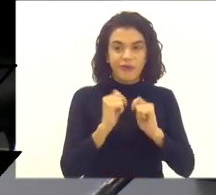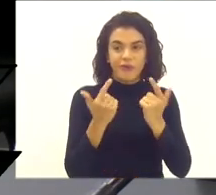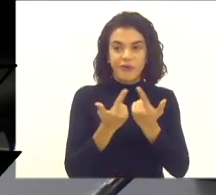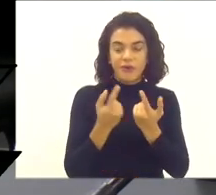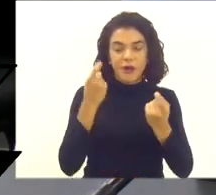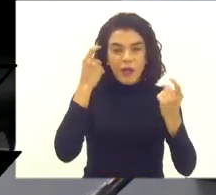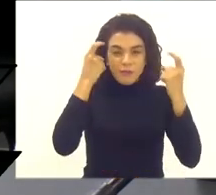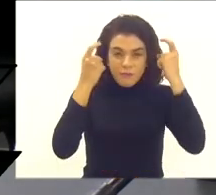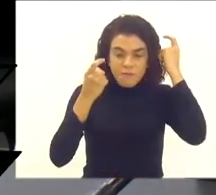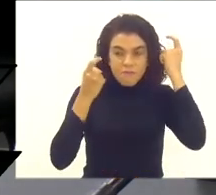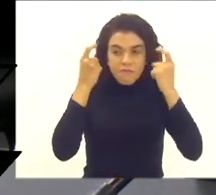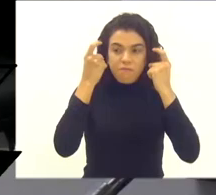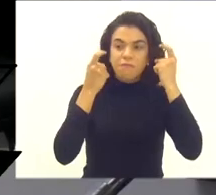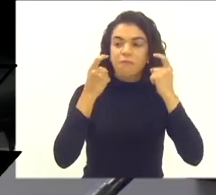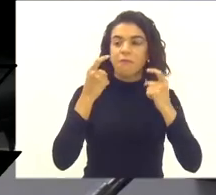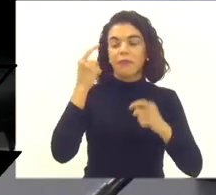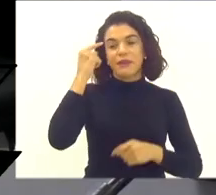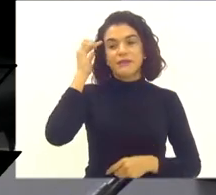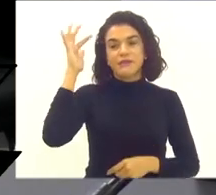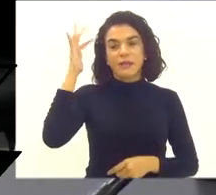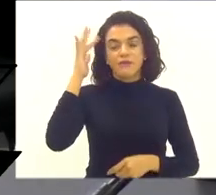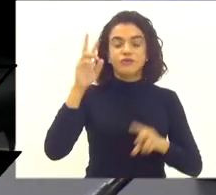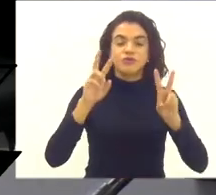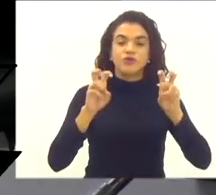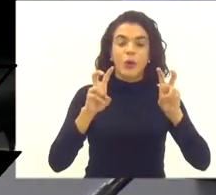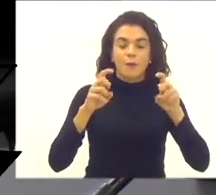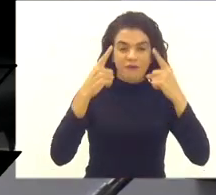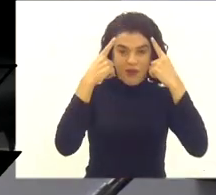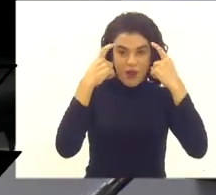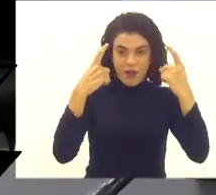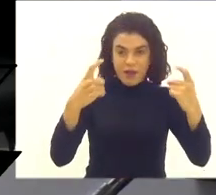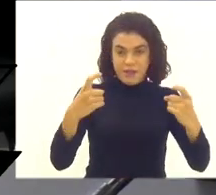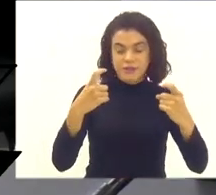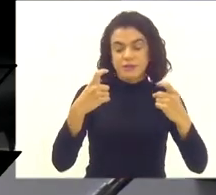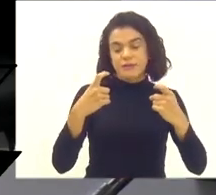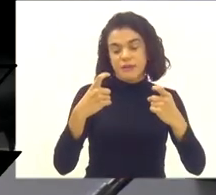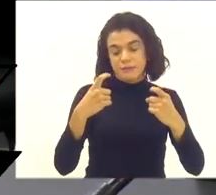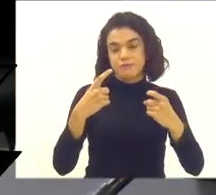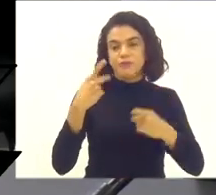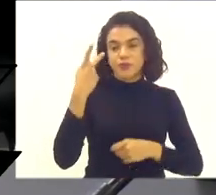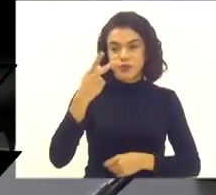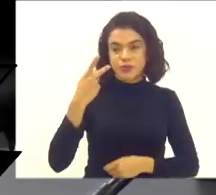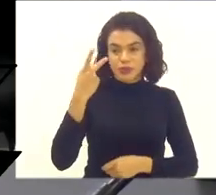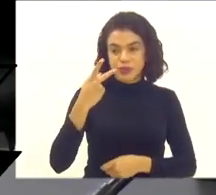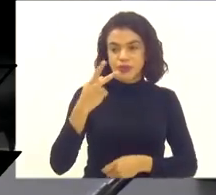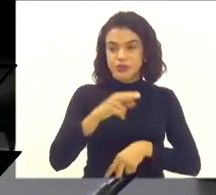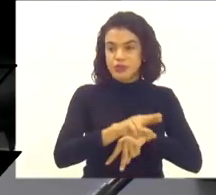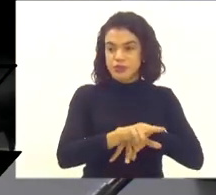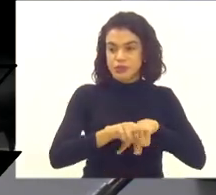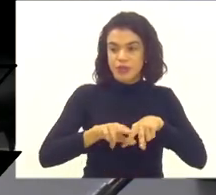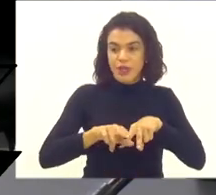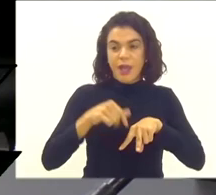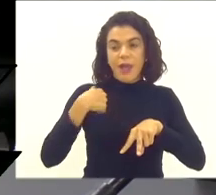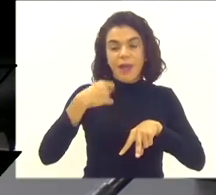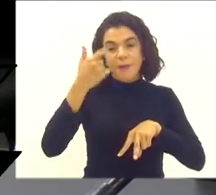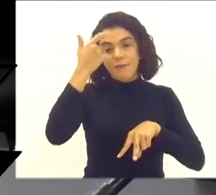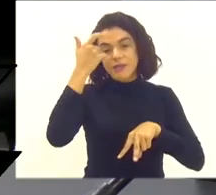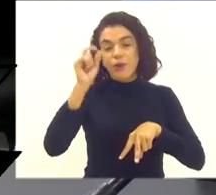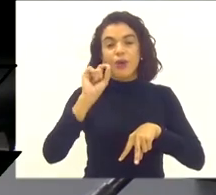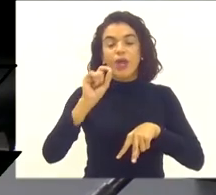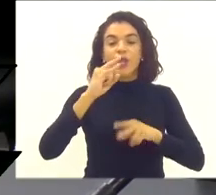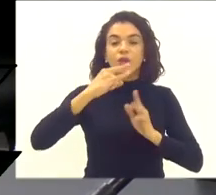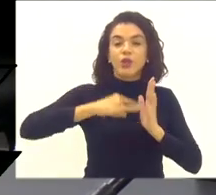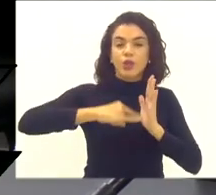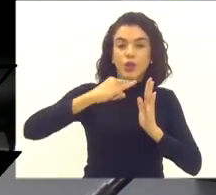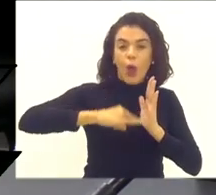né sobre essa questão da violência política de gênero é pensar um pouco diretrizes de documentação